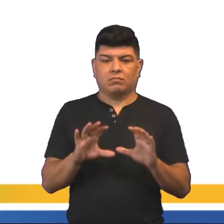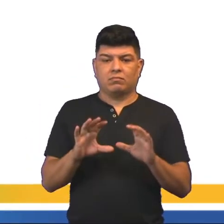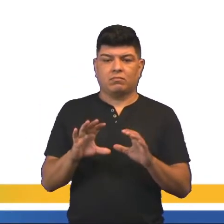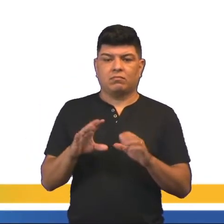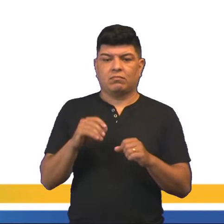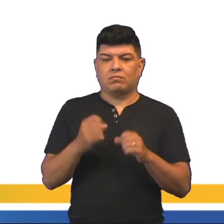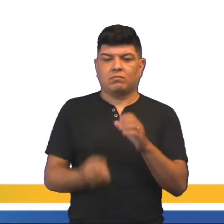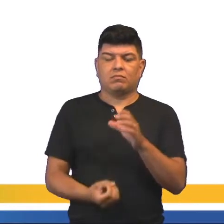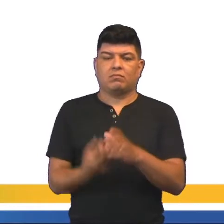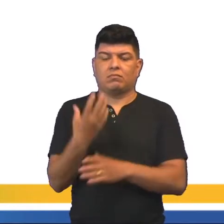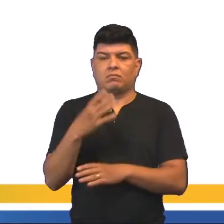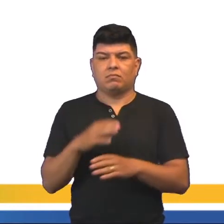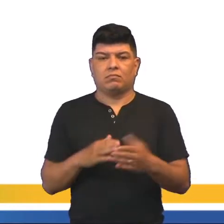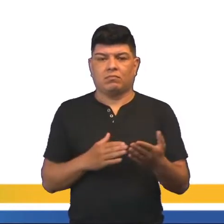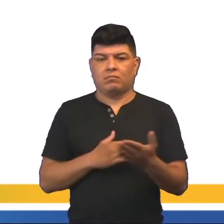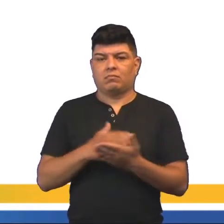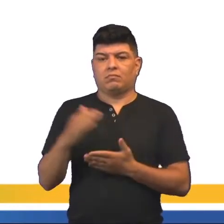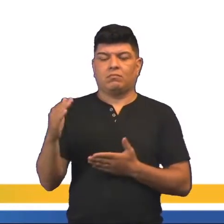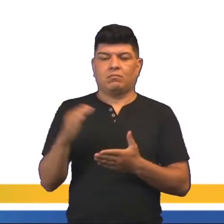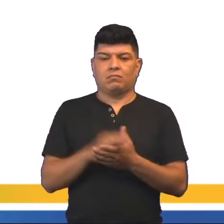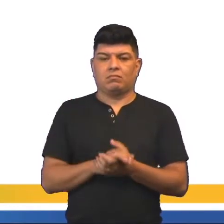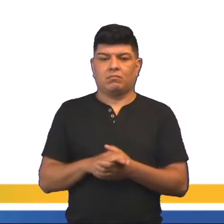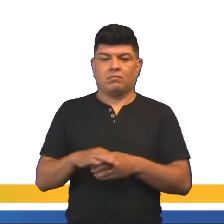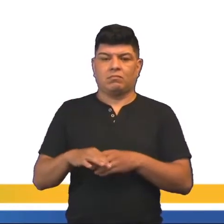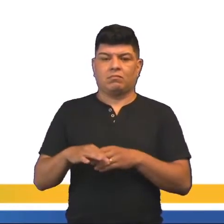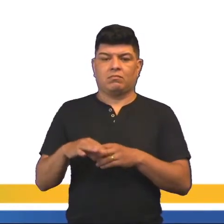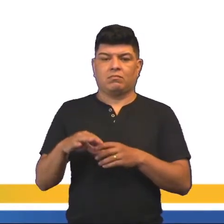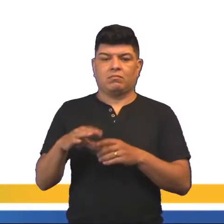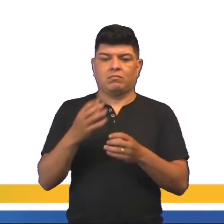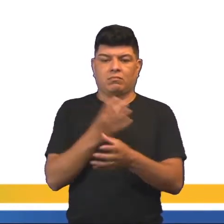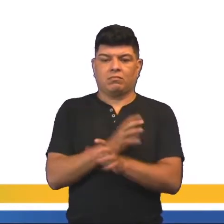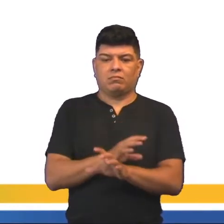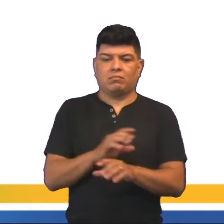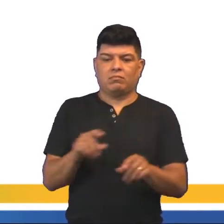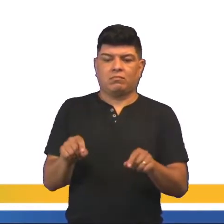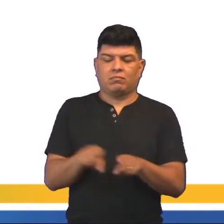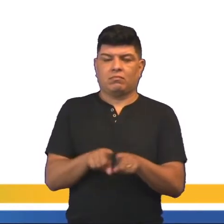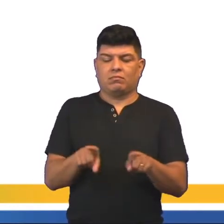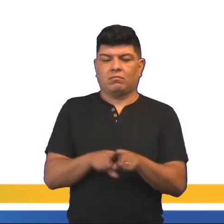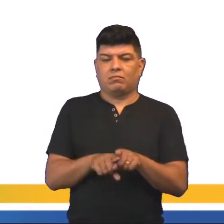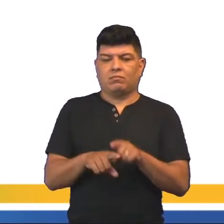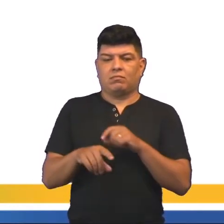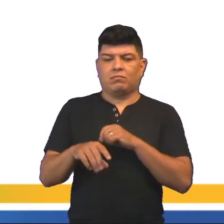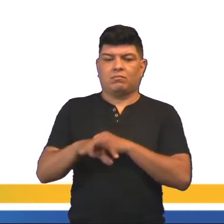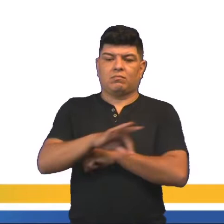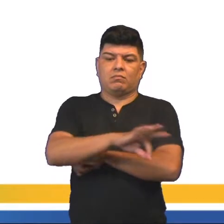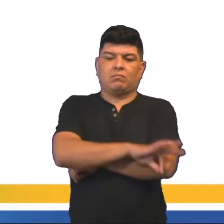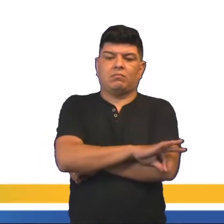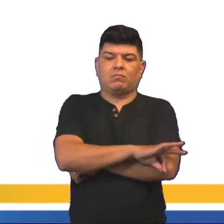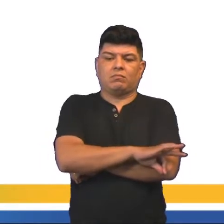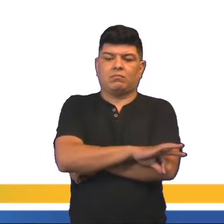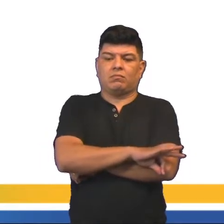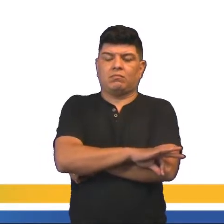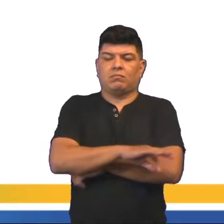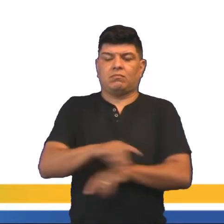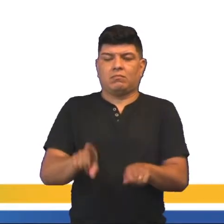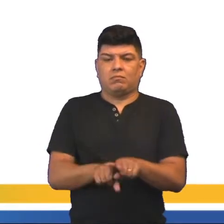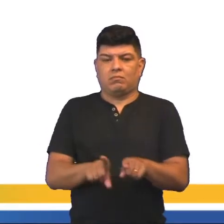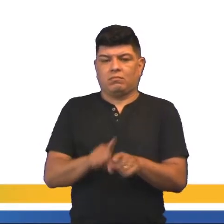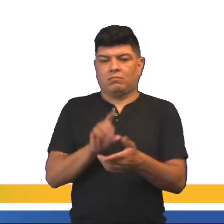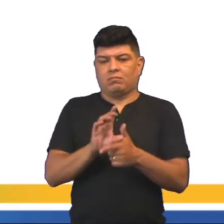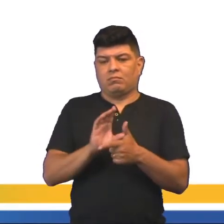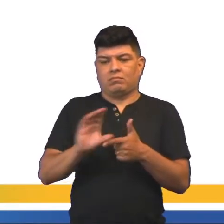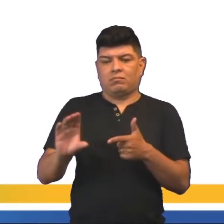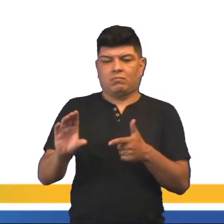da energia produzida a partir do combustível fóssil. Dentro desse combustível fóssil nós podemos citar petróleo,